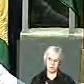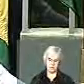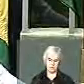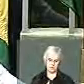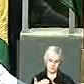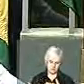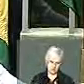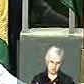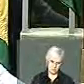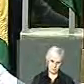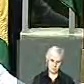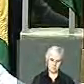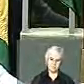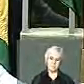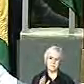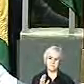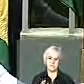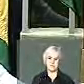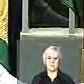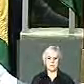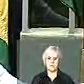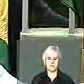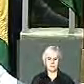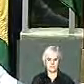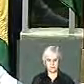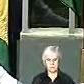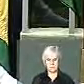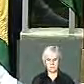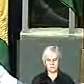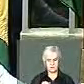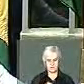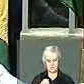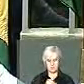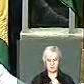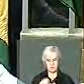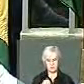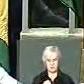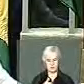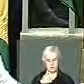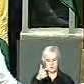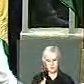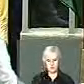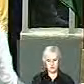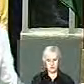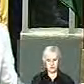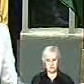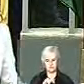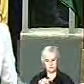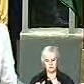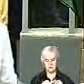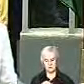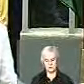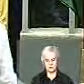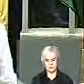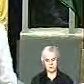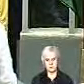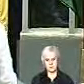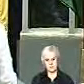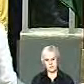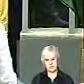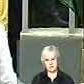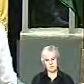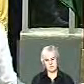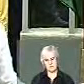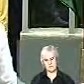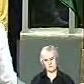que terei a honra de iniciar no próximo período e o trabalho que certamente, meus